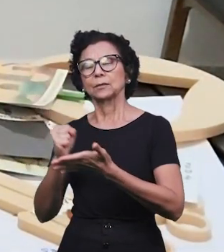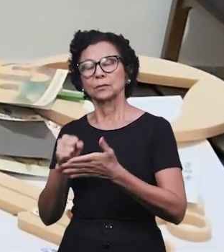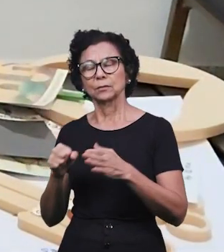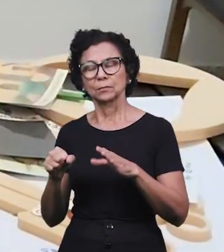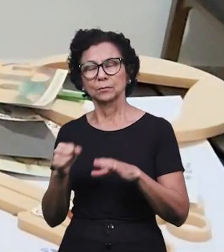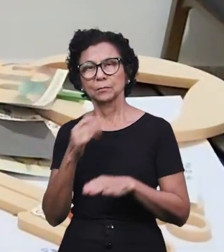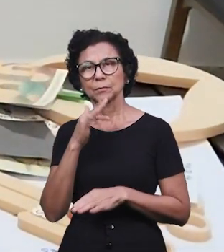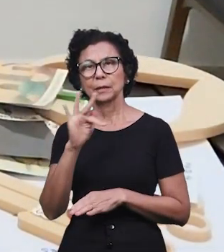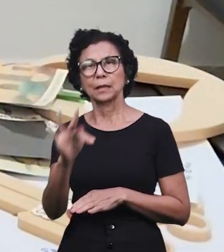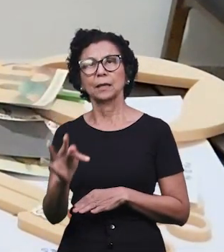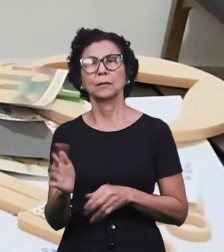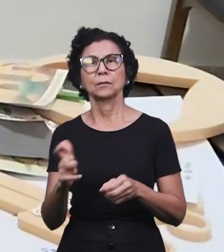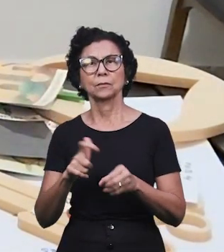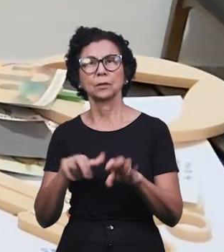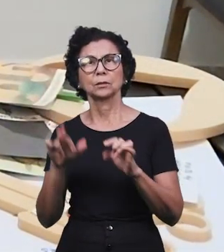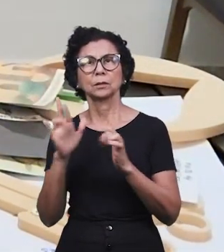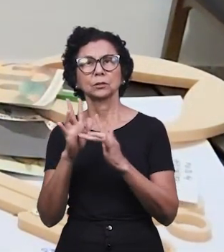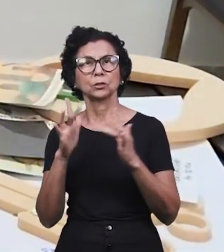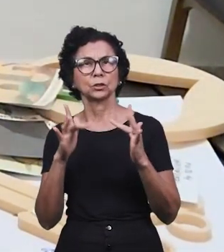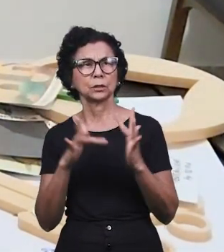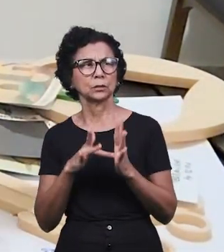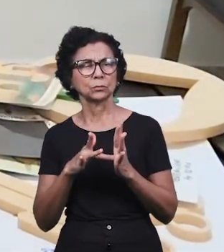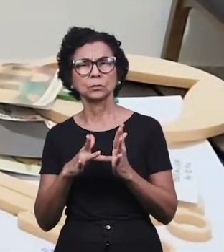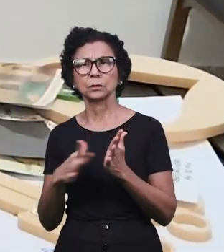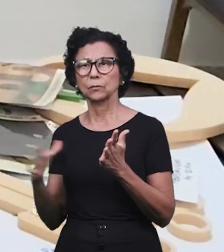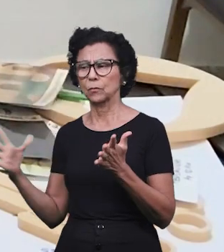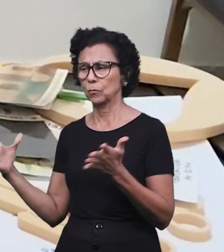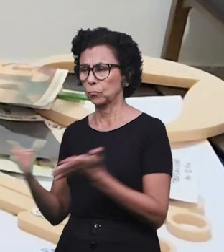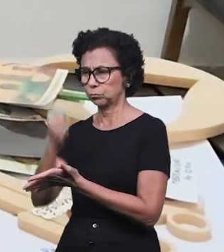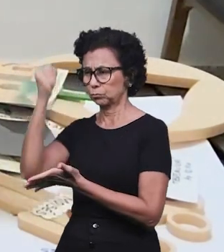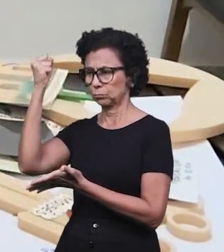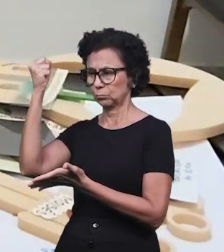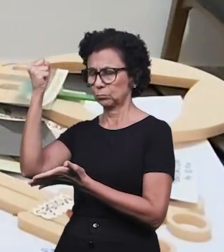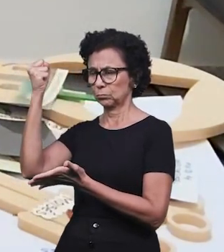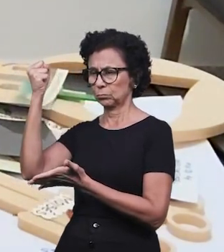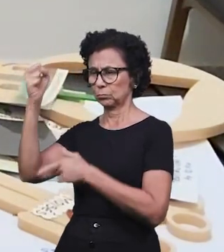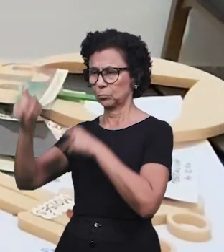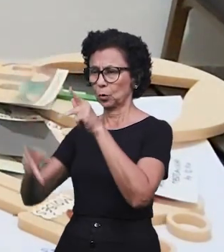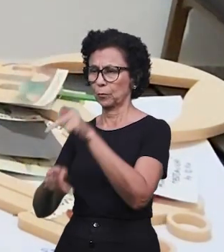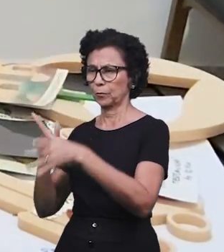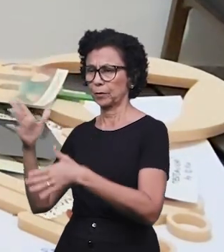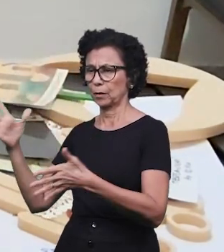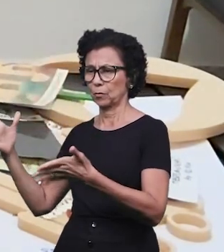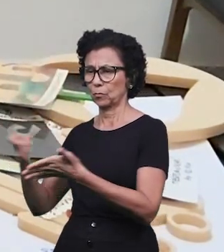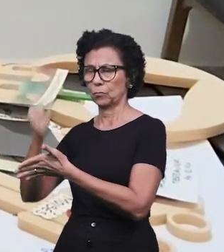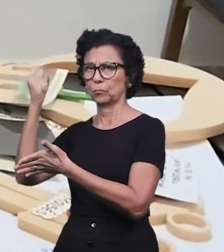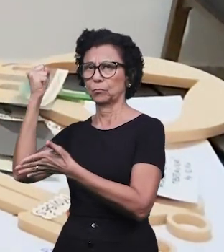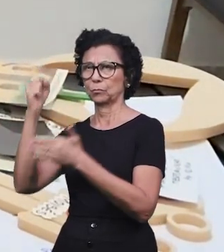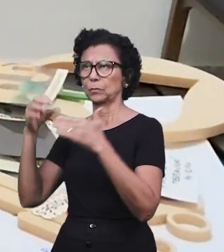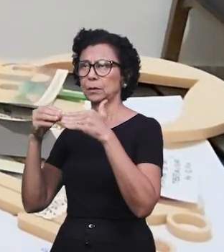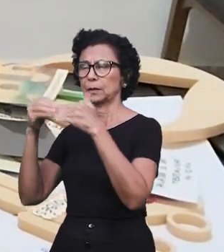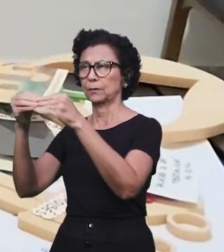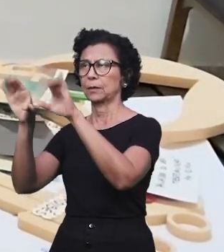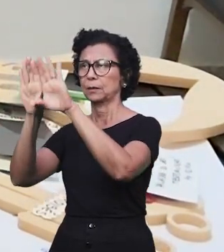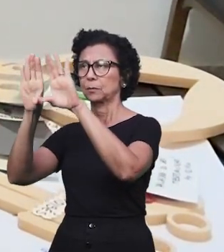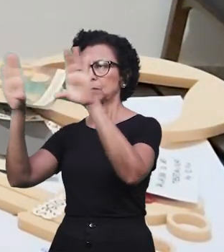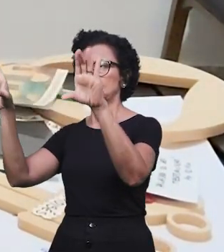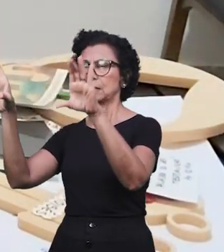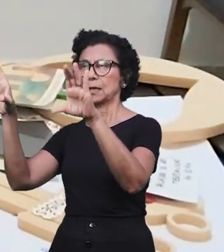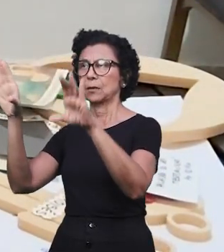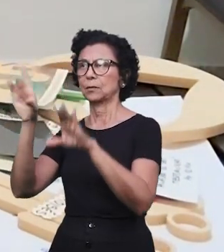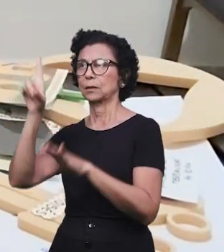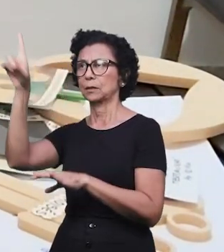aguardando a volta do Senhor Jesus, onde nós seremos tirados desse mundo e levados para um lugar que o Senhor nos prometeu, para a